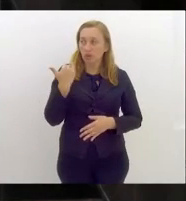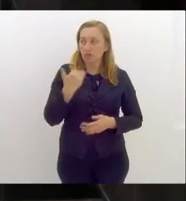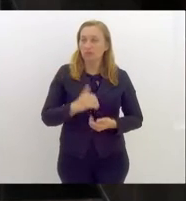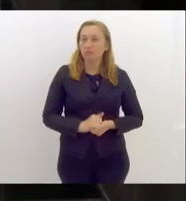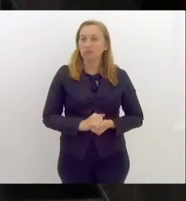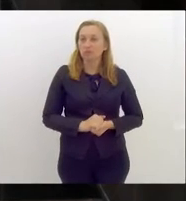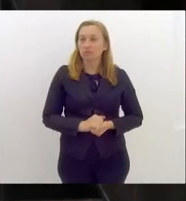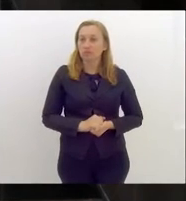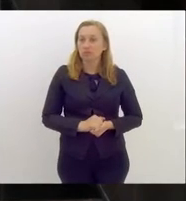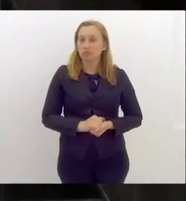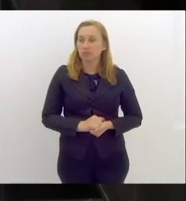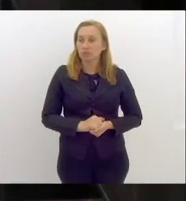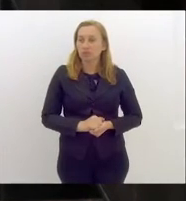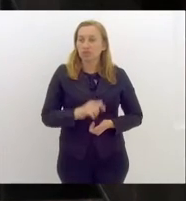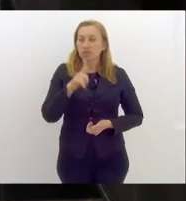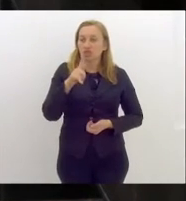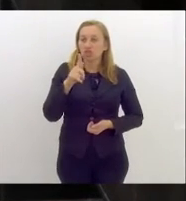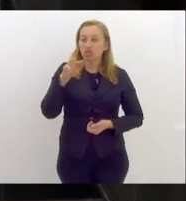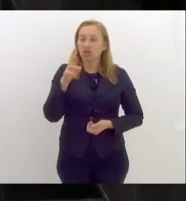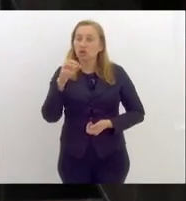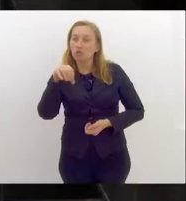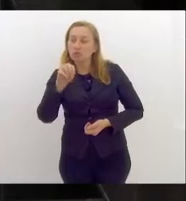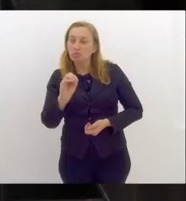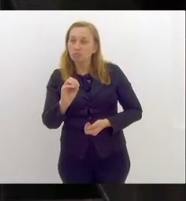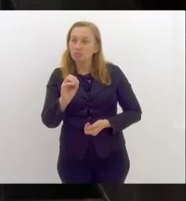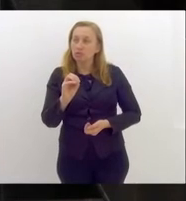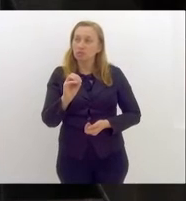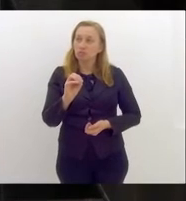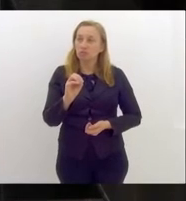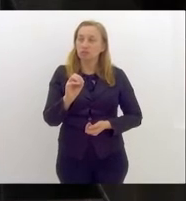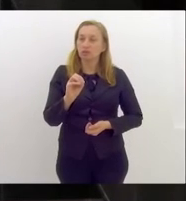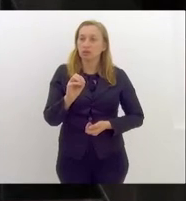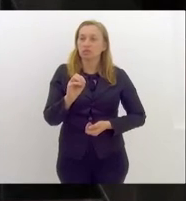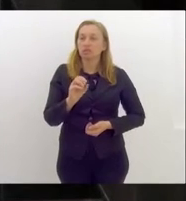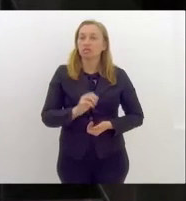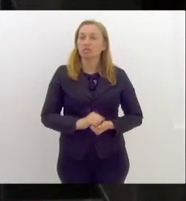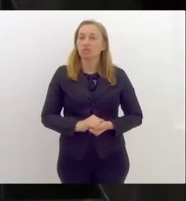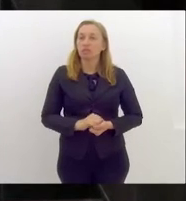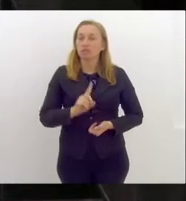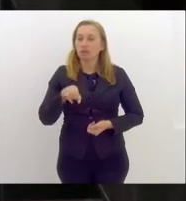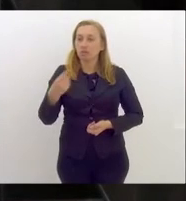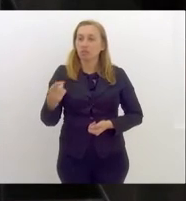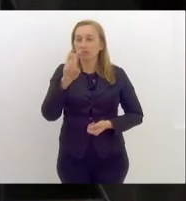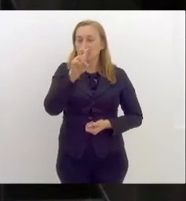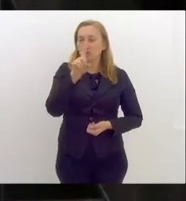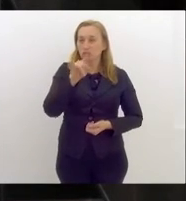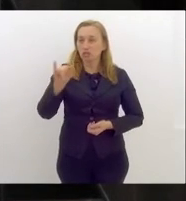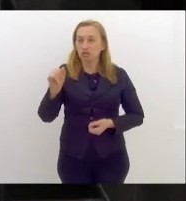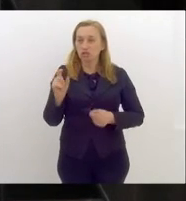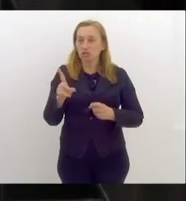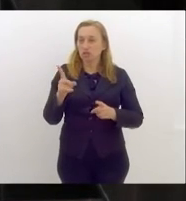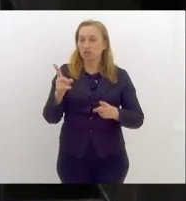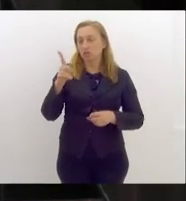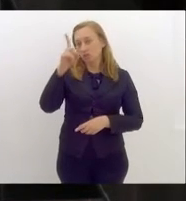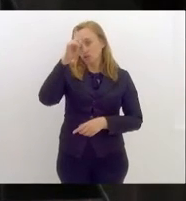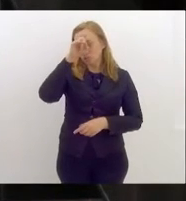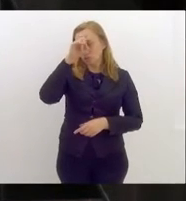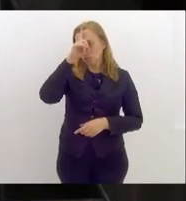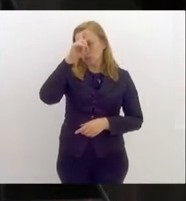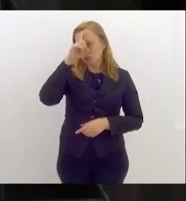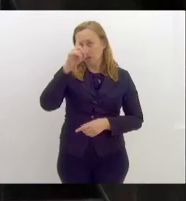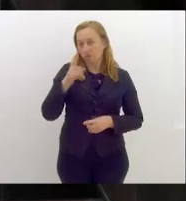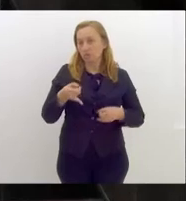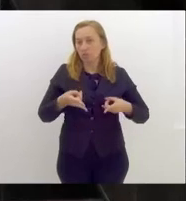recentemente Jerônimo Rufino dos Santos Júnior depois de ter passado cinco dias internado naquela unidade Estadual de